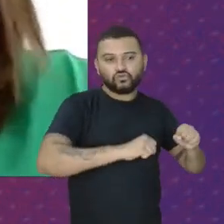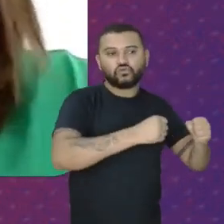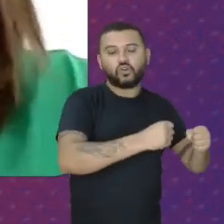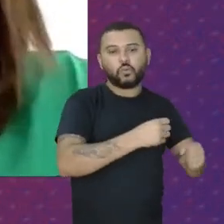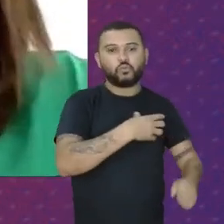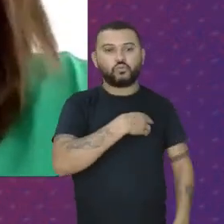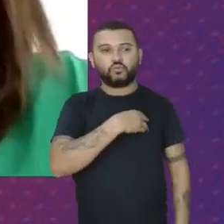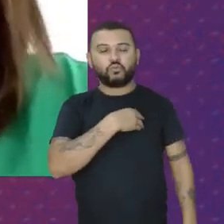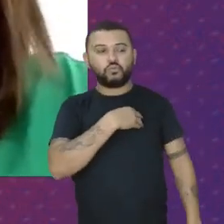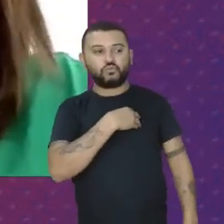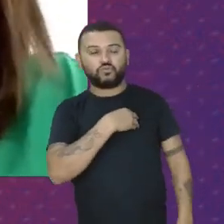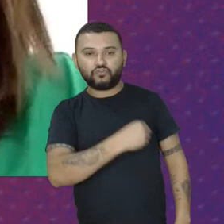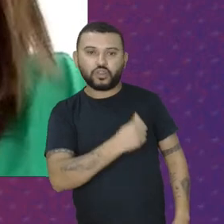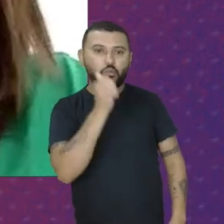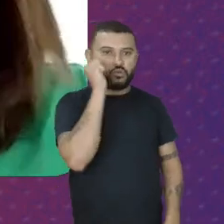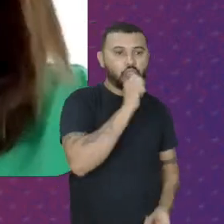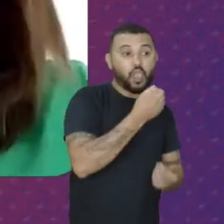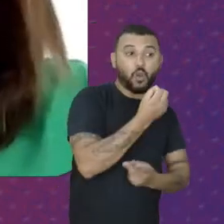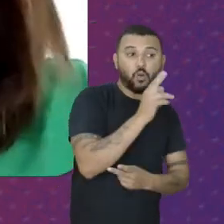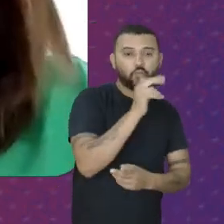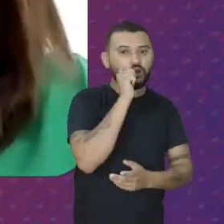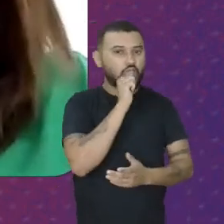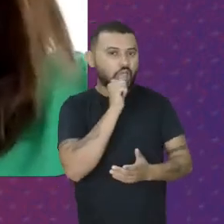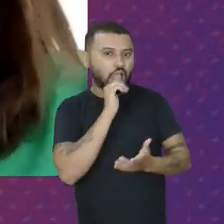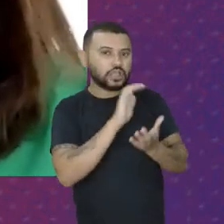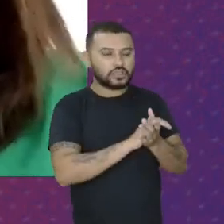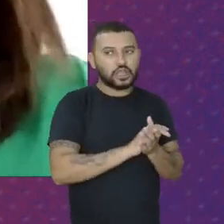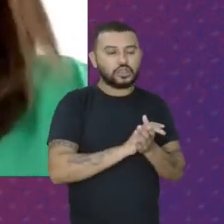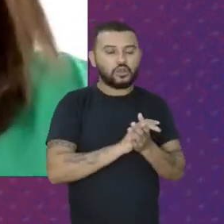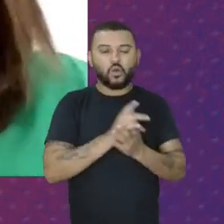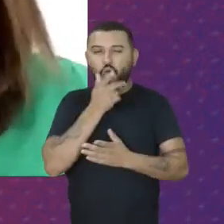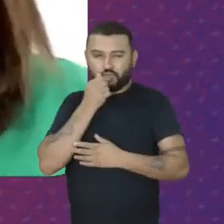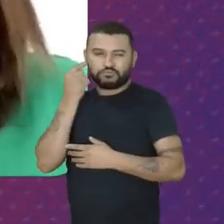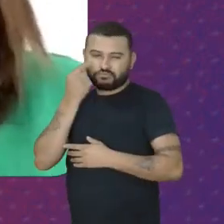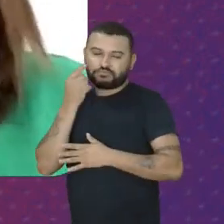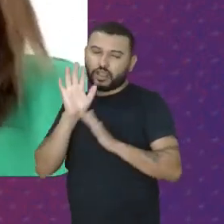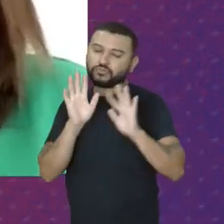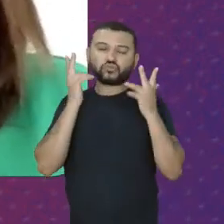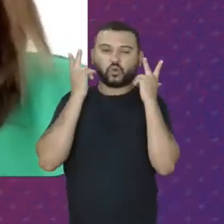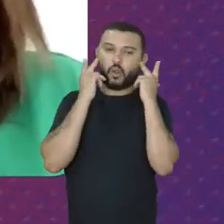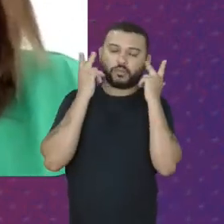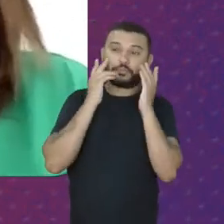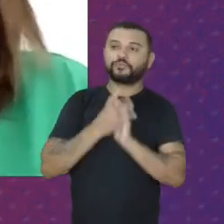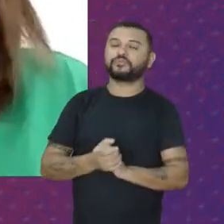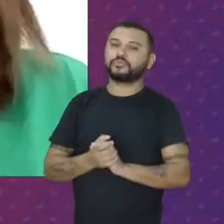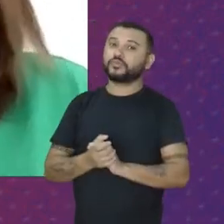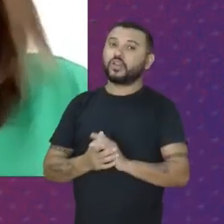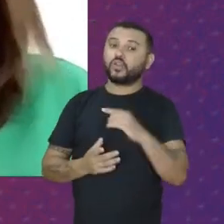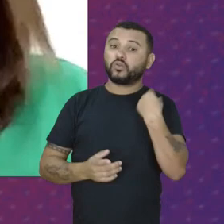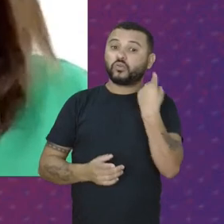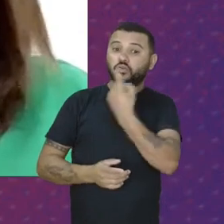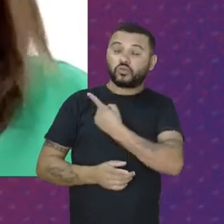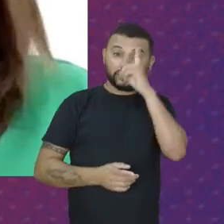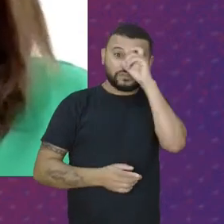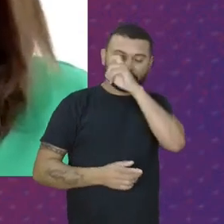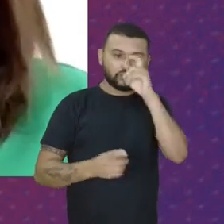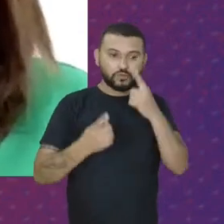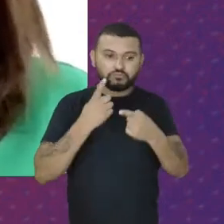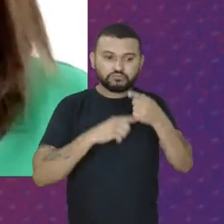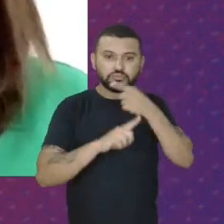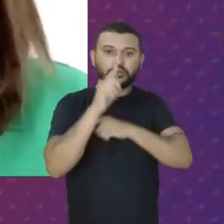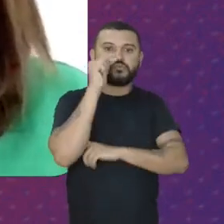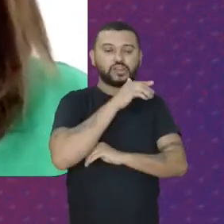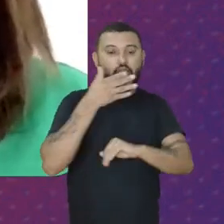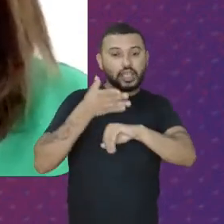filhas mulheres. Isso aqui também é muito comum. Então, o primeiro obstáculo para a participação